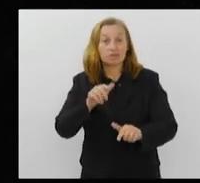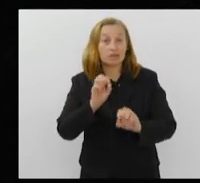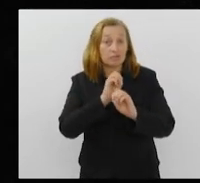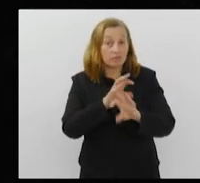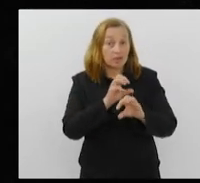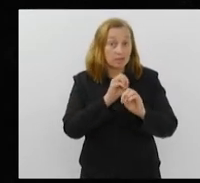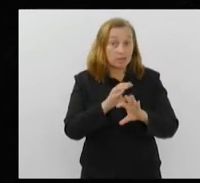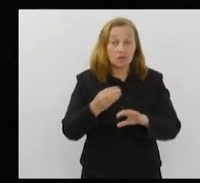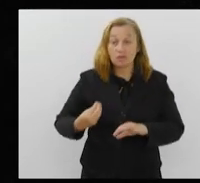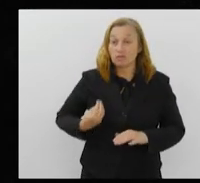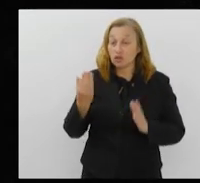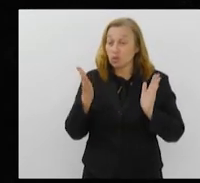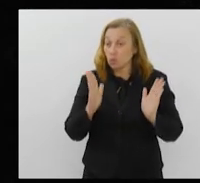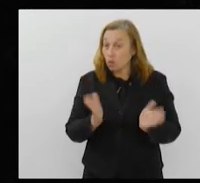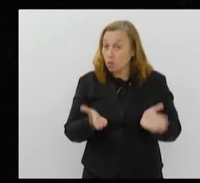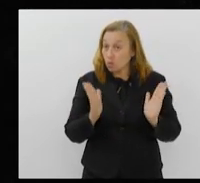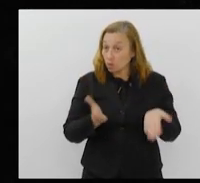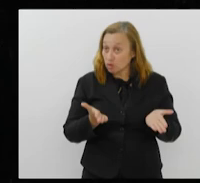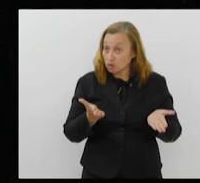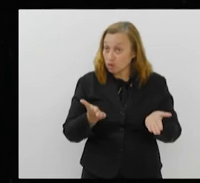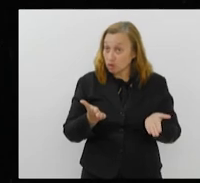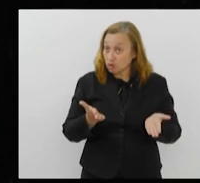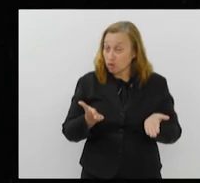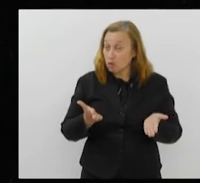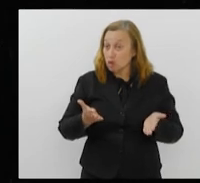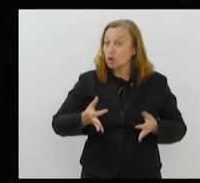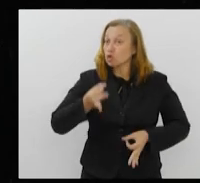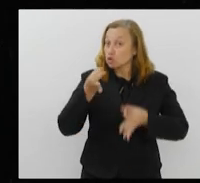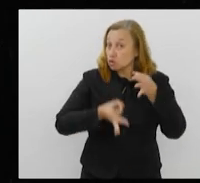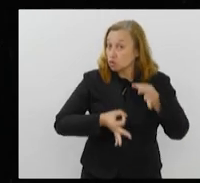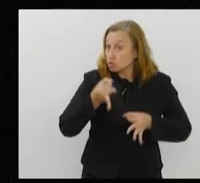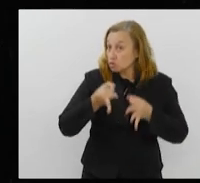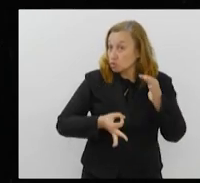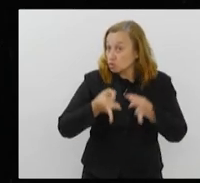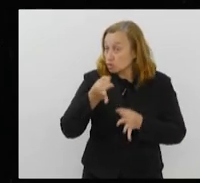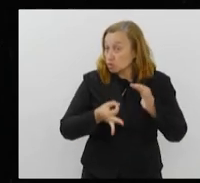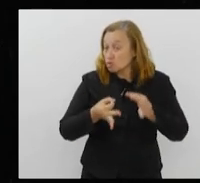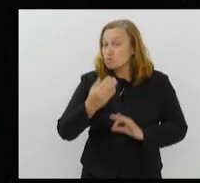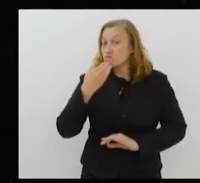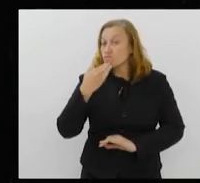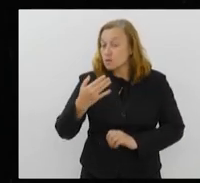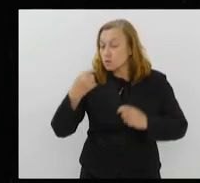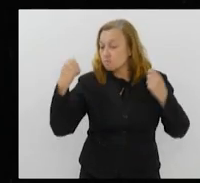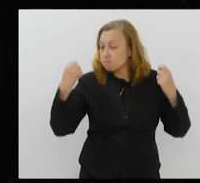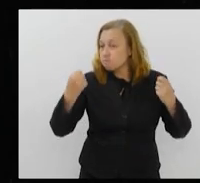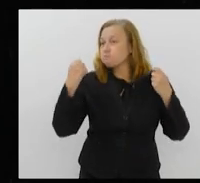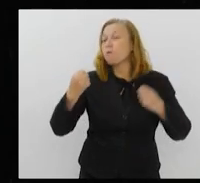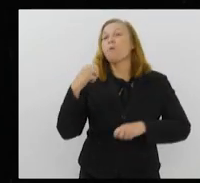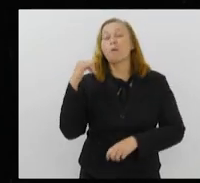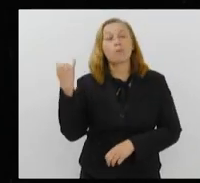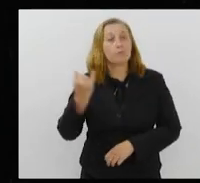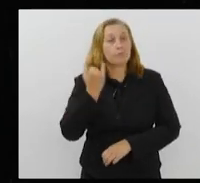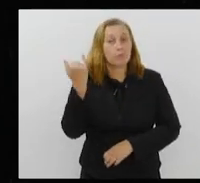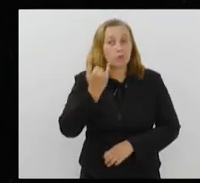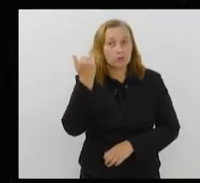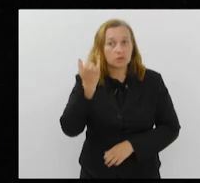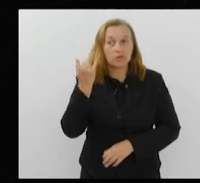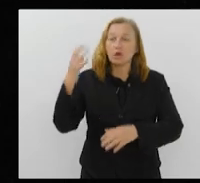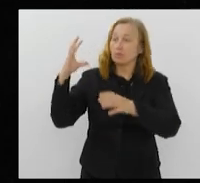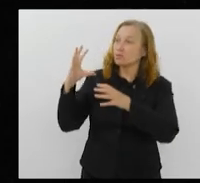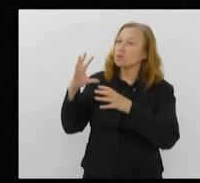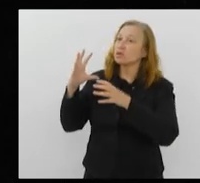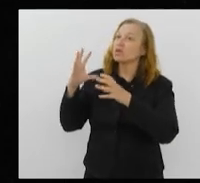estão aqui hoje fazendo a sua justa mobilização e reivindicação, muito importante. Me somo